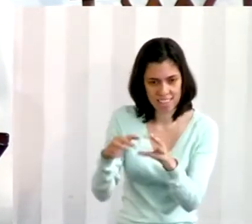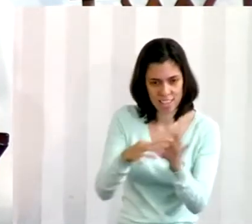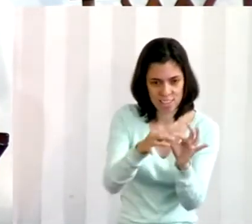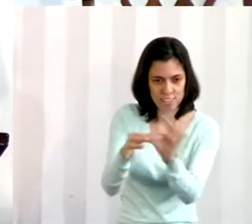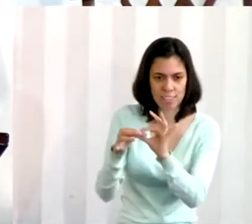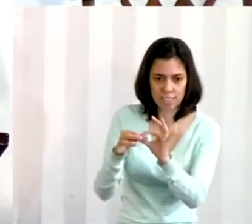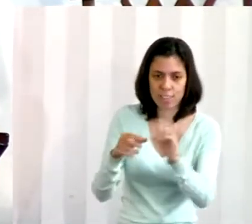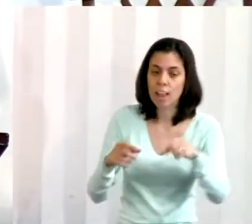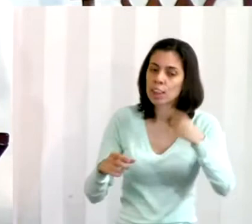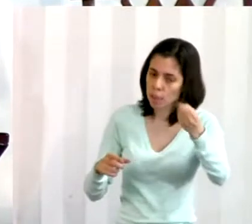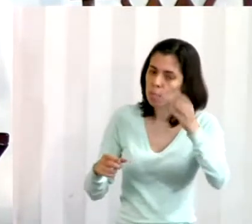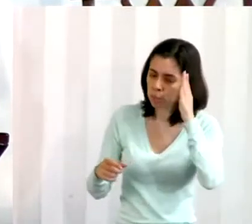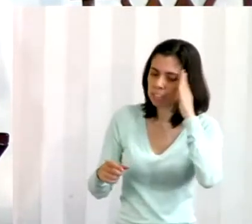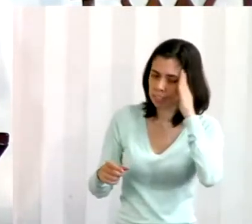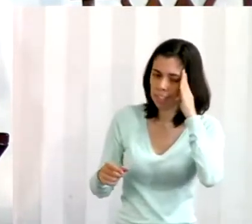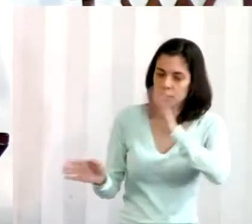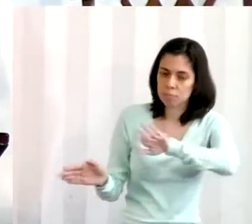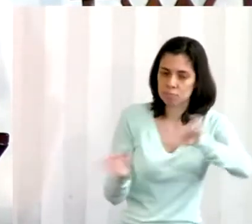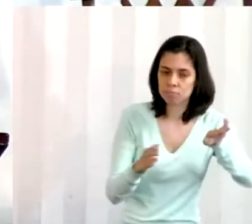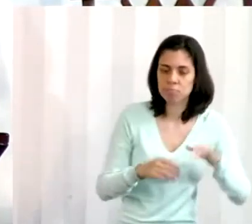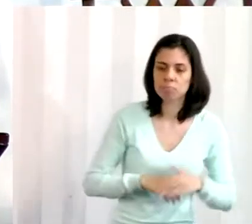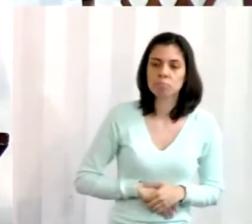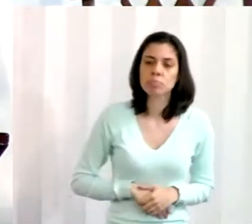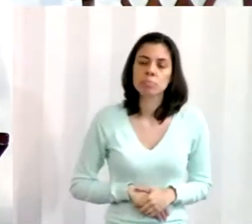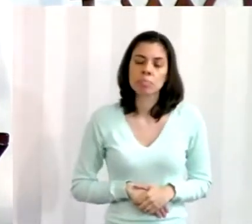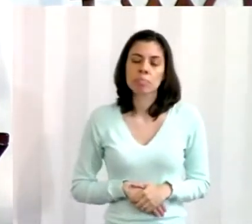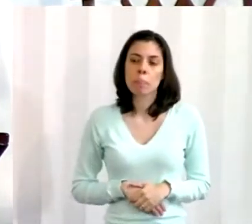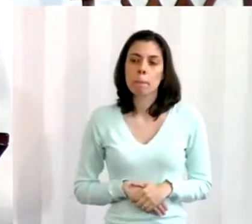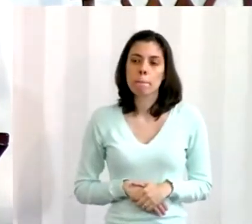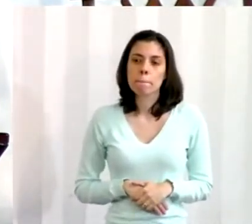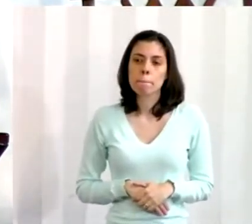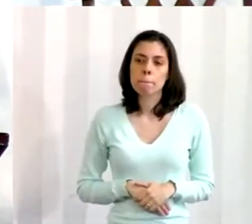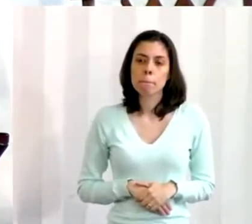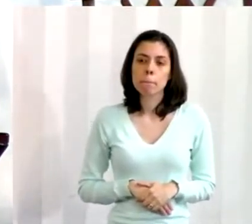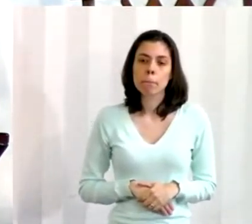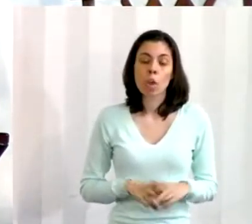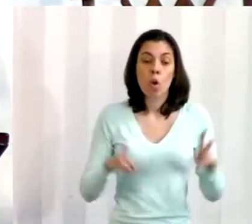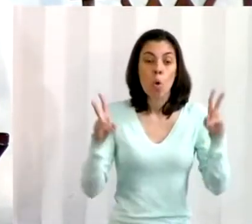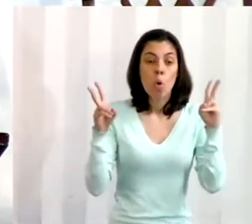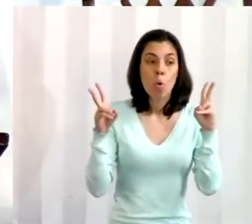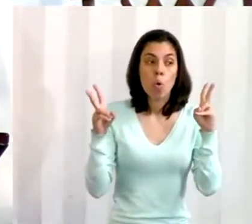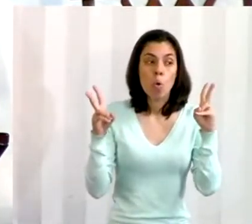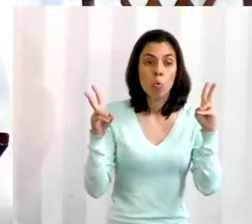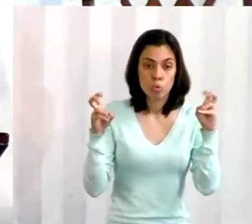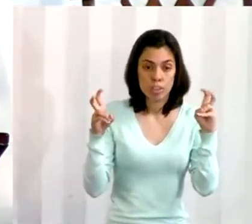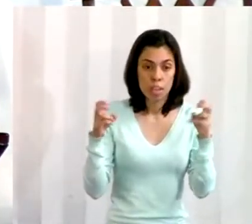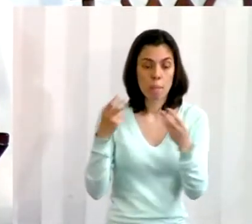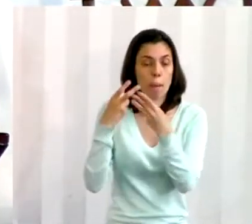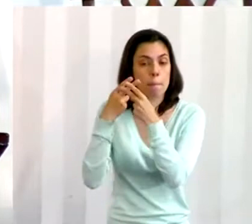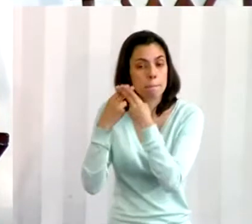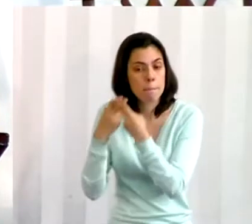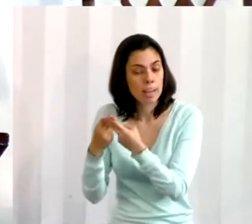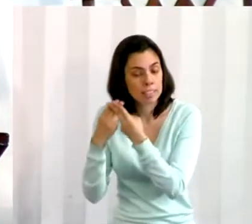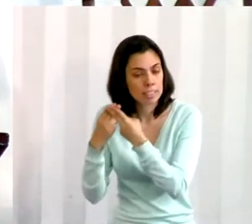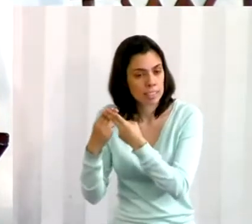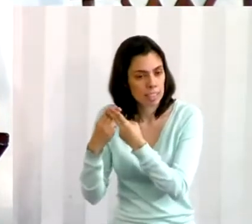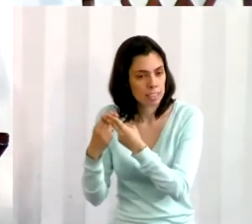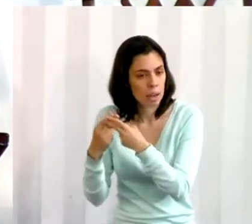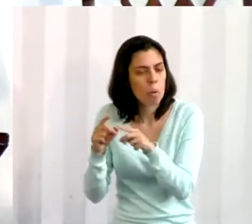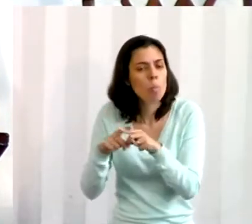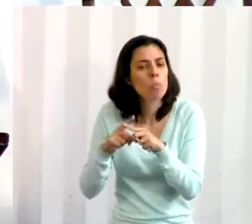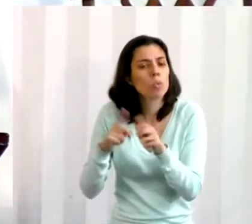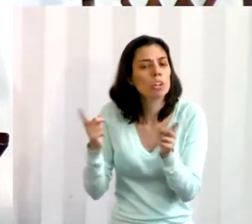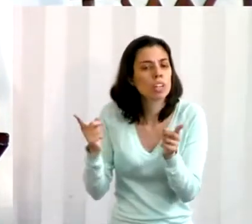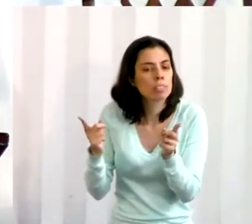de paciência, então. E fala de paciência em relação a uma espera